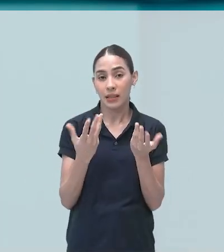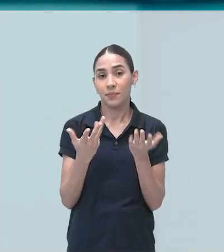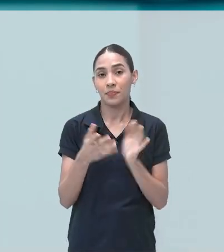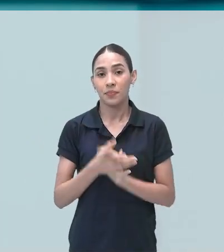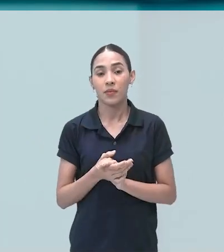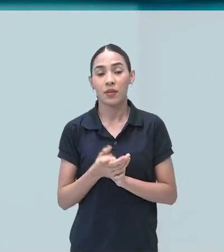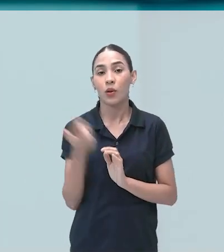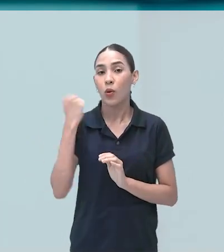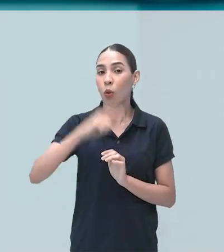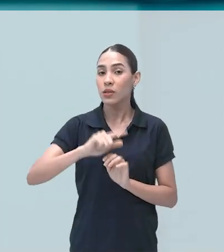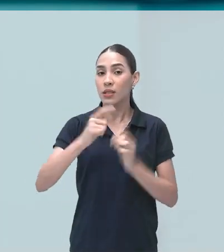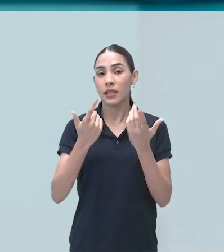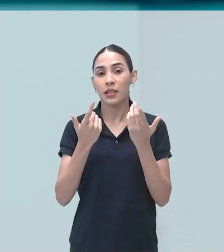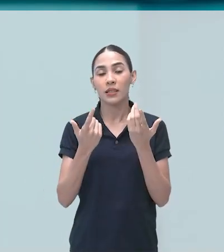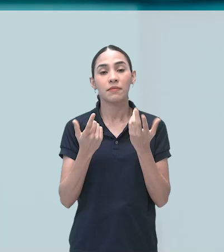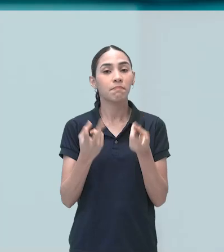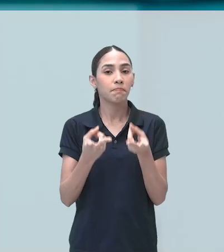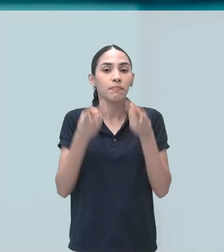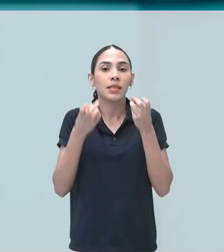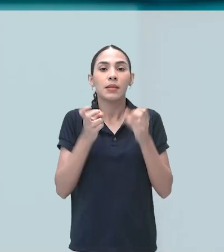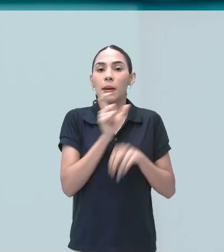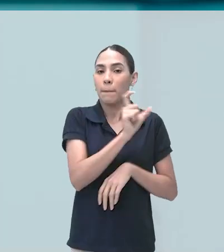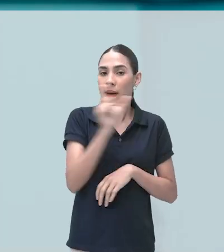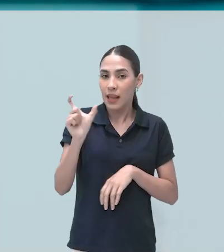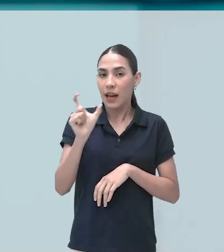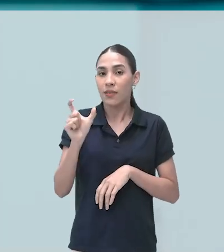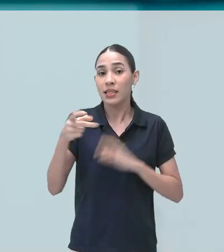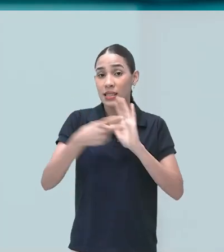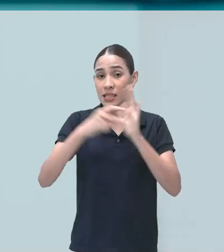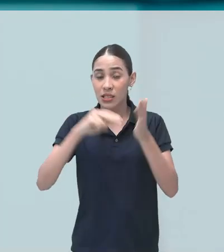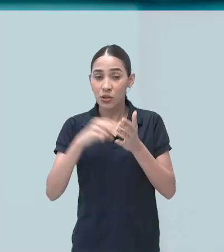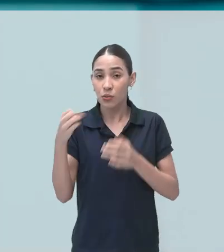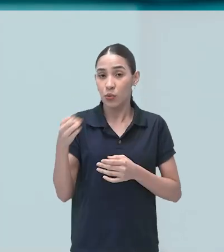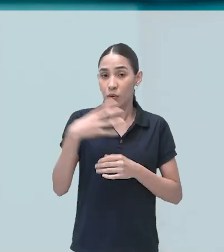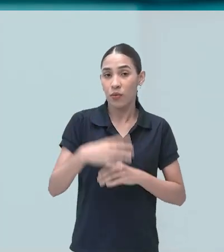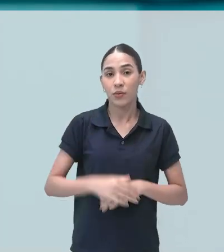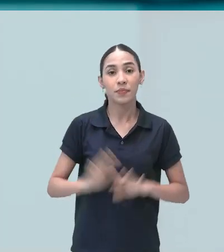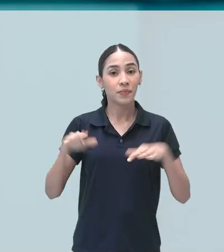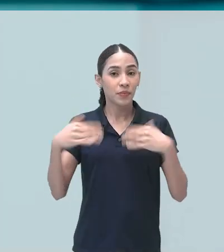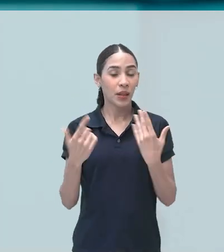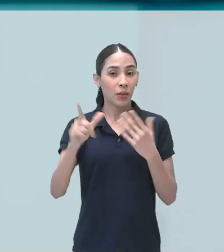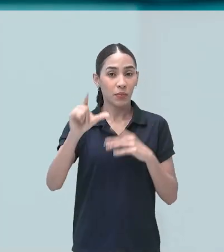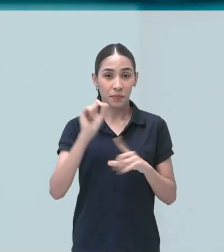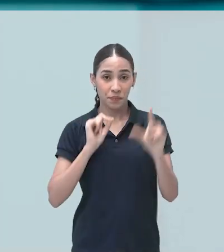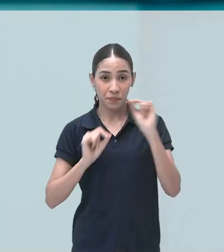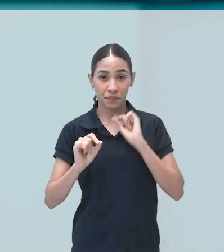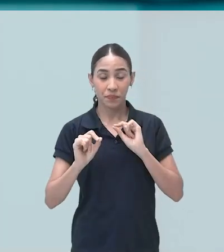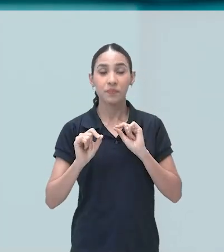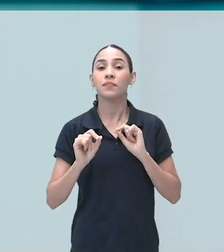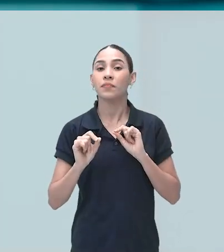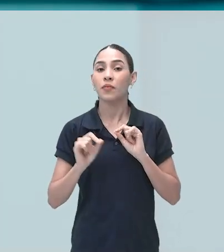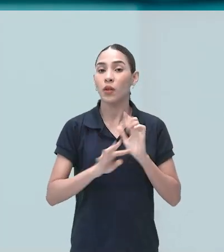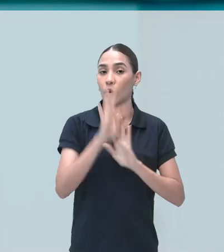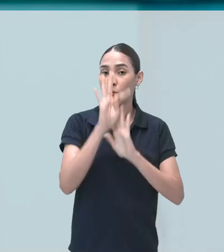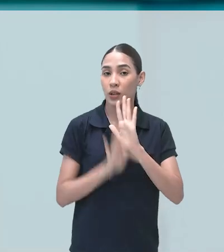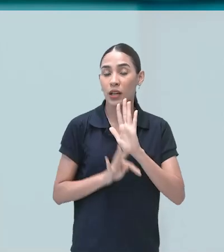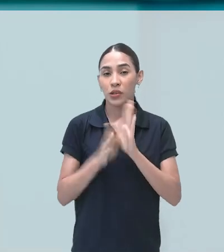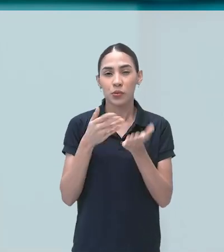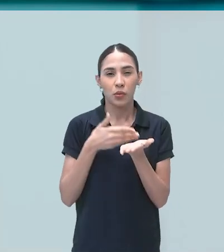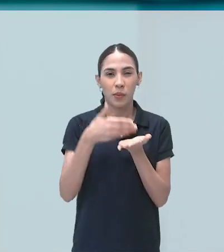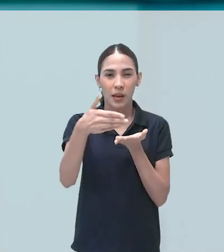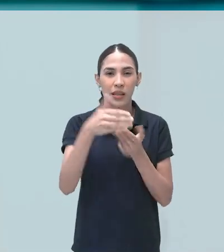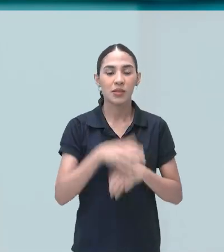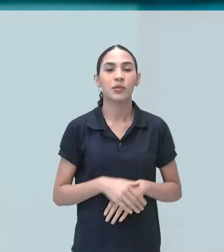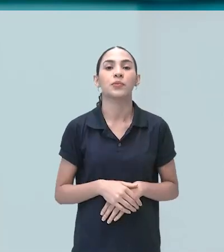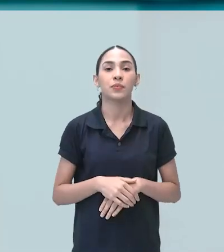a construção de sentidos inovadores, ok? Então, vamos selecionar um texto, inicialmente